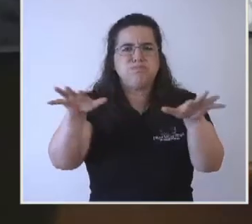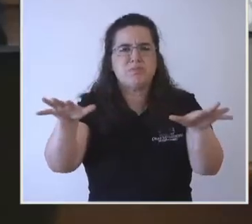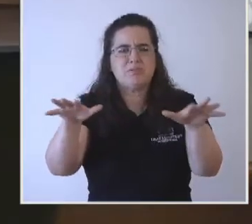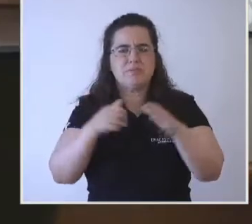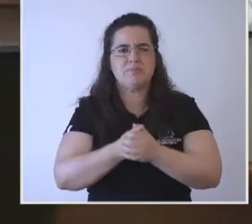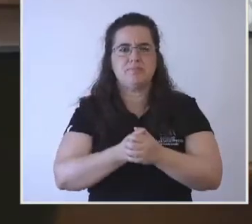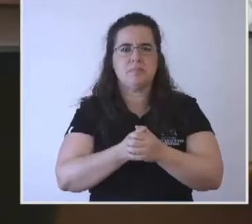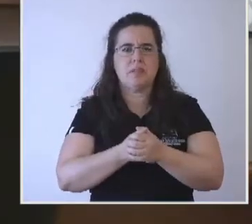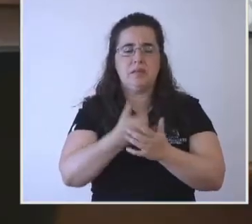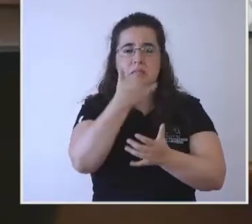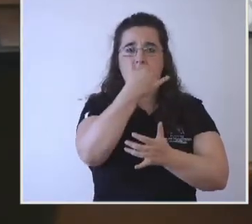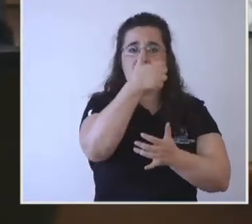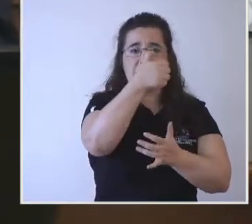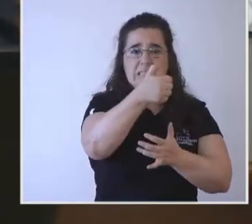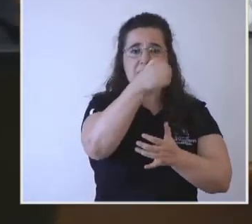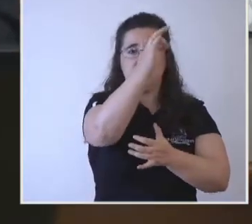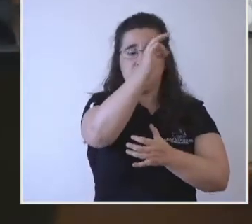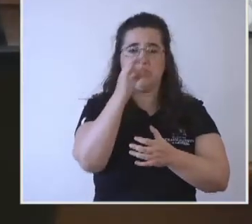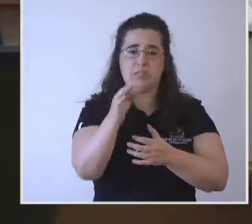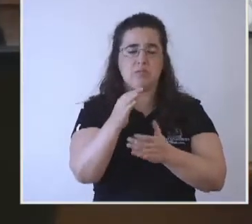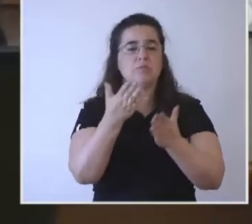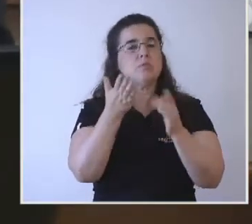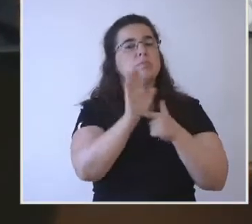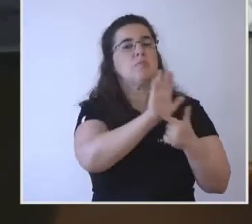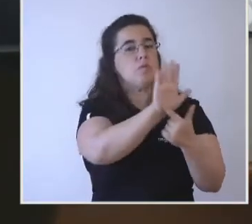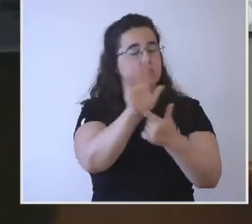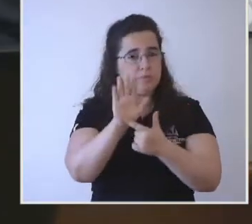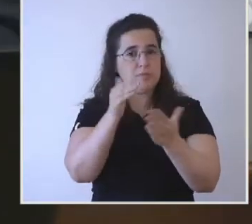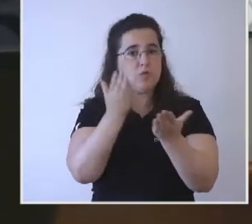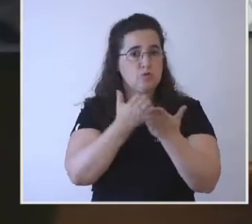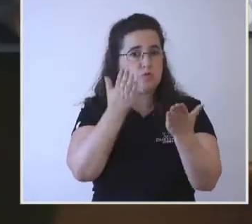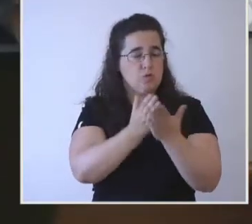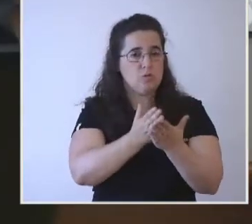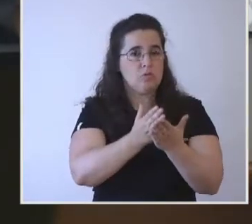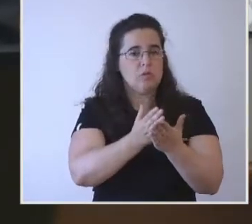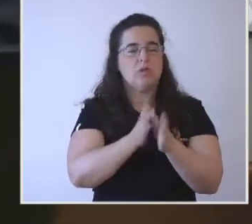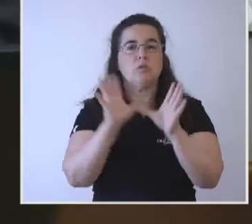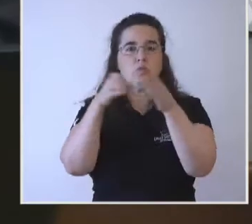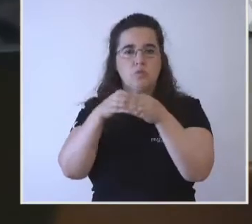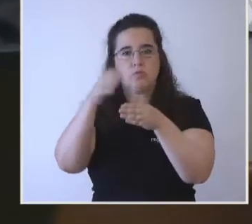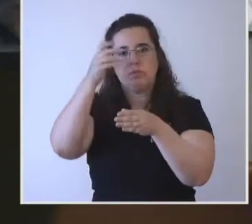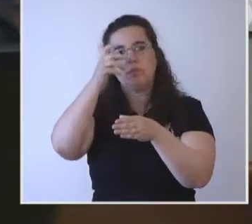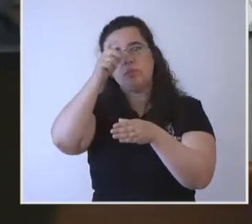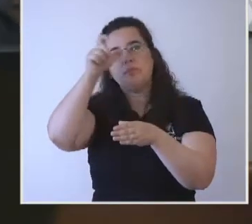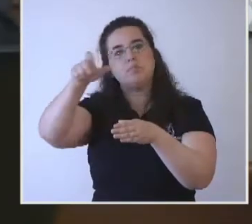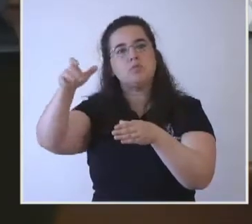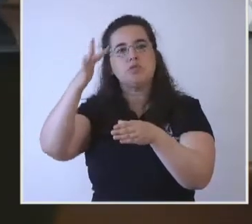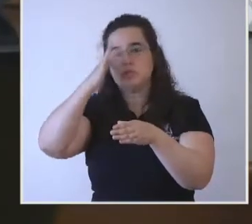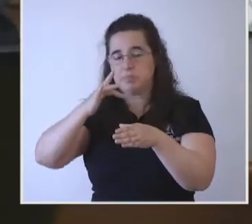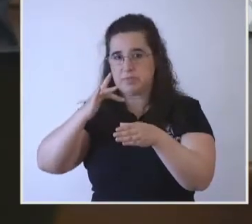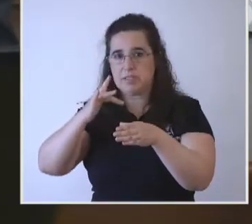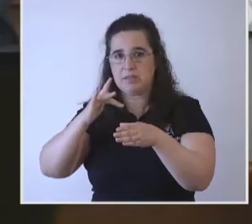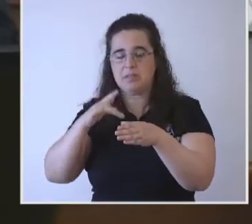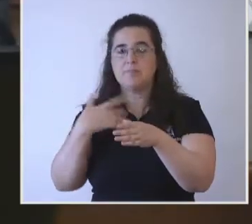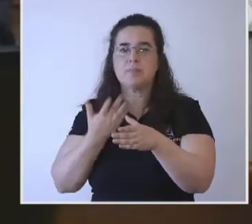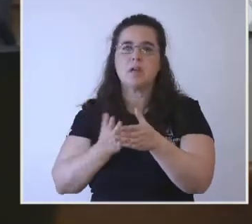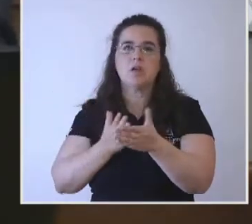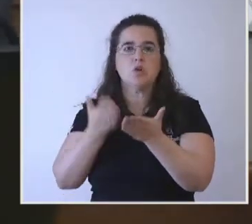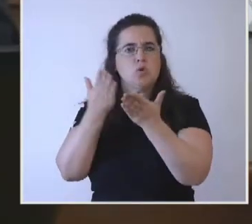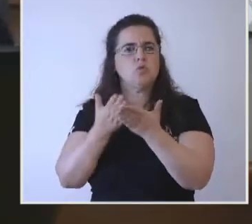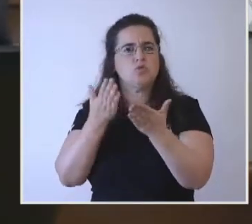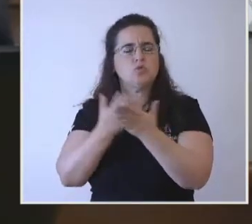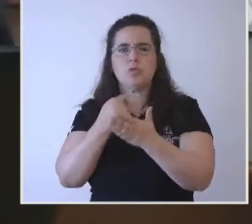Cerca de 25% da amostra estudada neste estudo eram indivíduos de raça negra. E permite o estudo afirmar